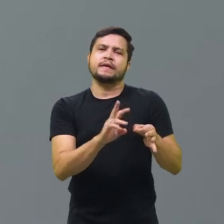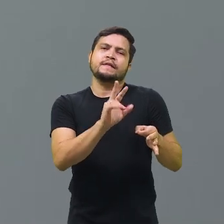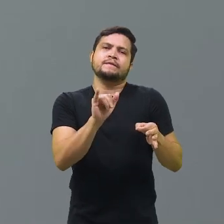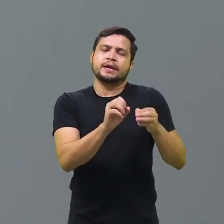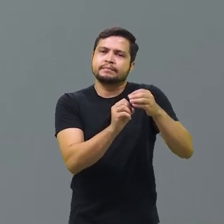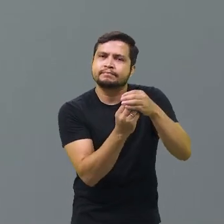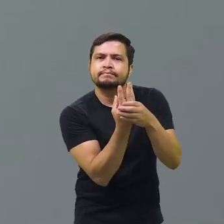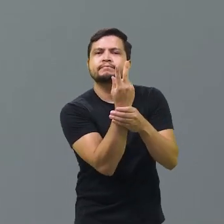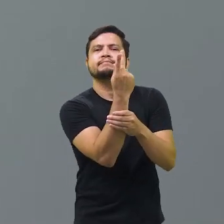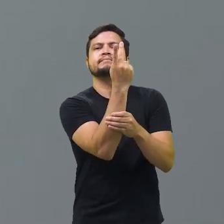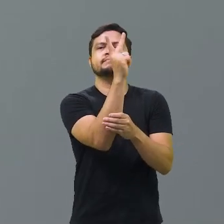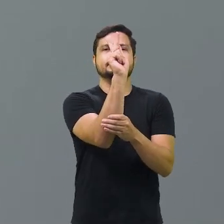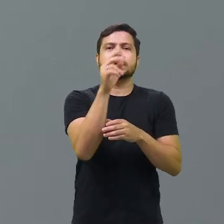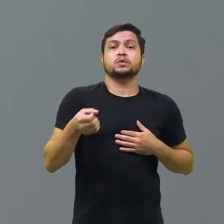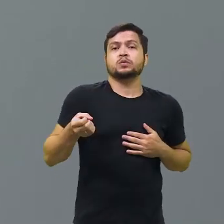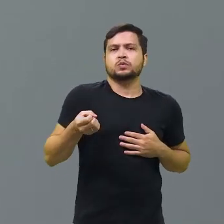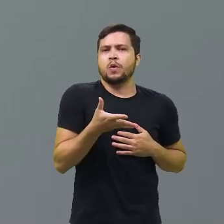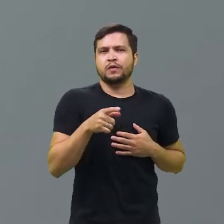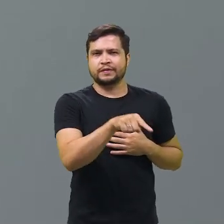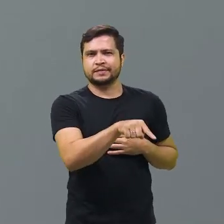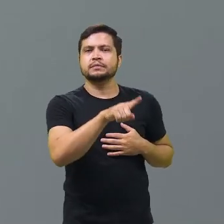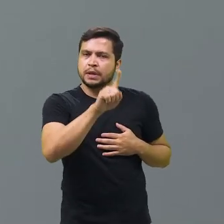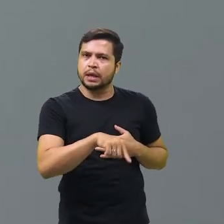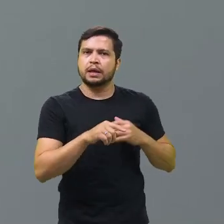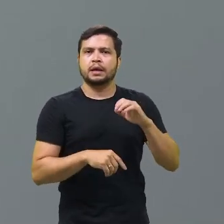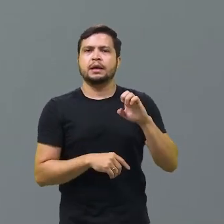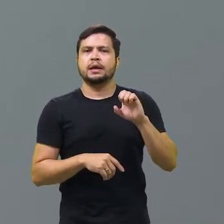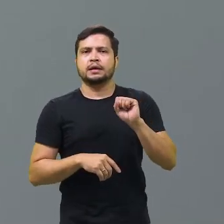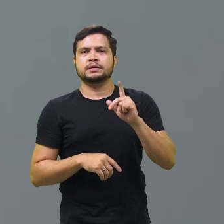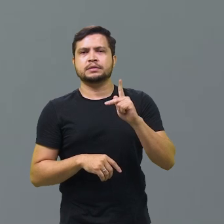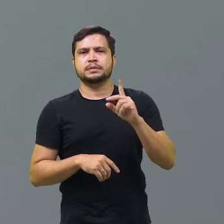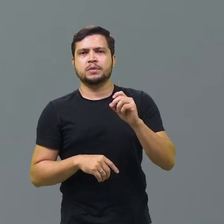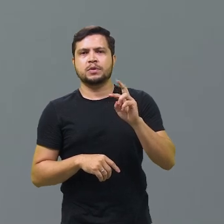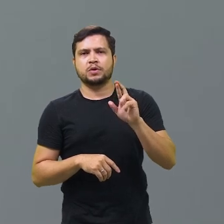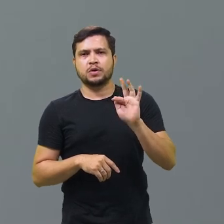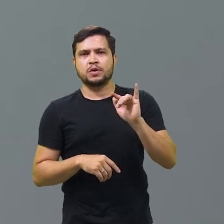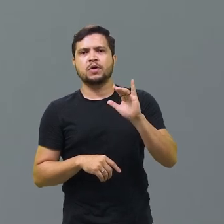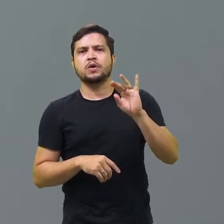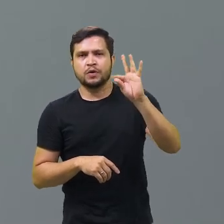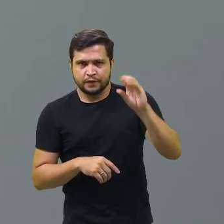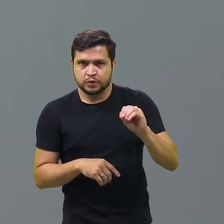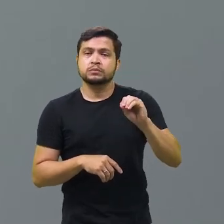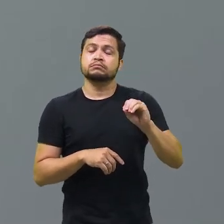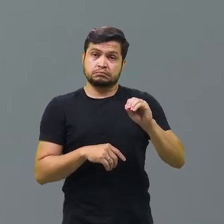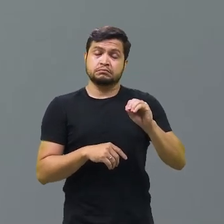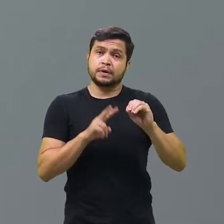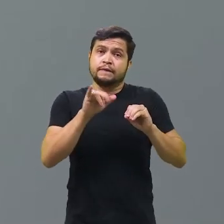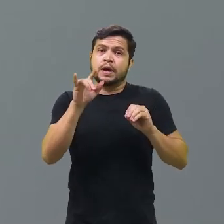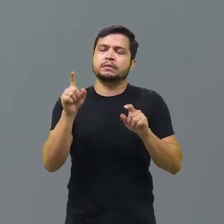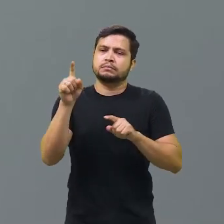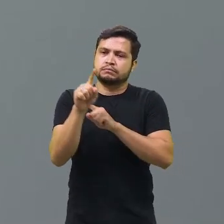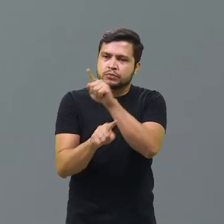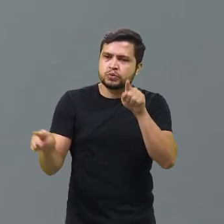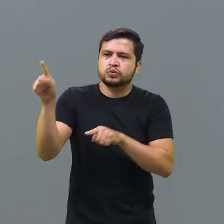e dar origem a uma nova planta, que é um esporófito. Então, ele sempre vai se repetir, a tendência é se repetir esse ciclo,